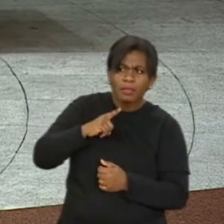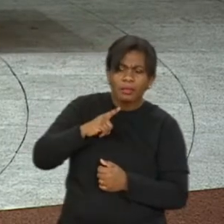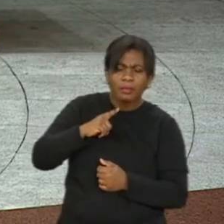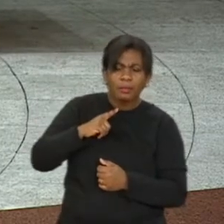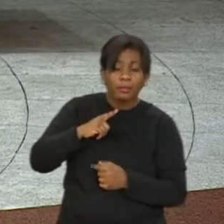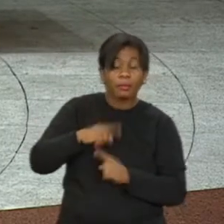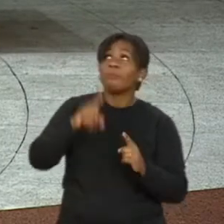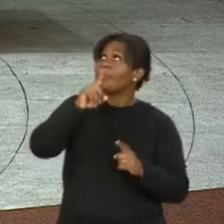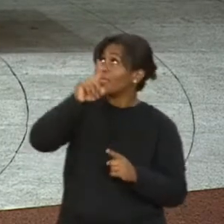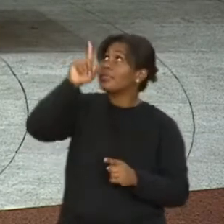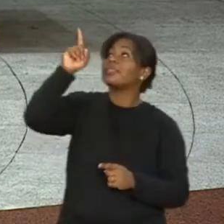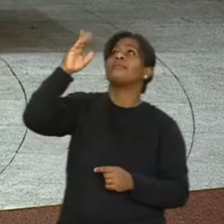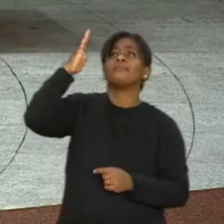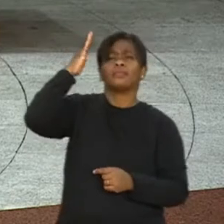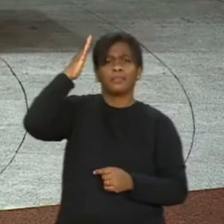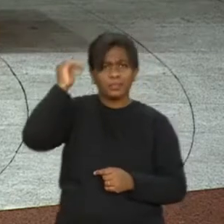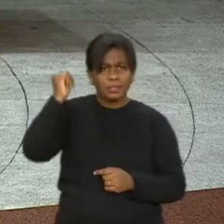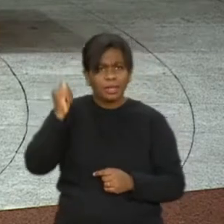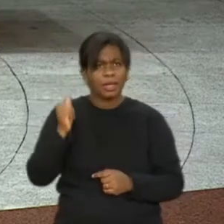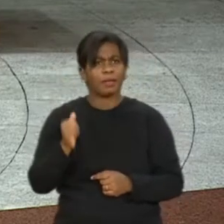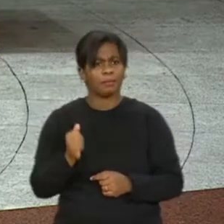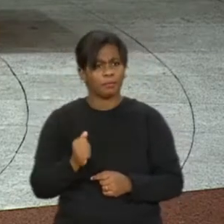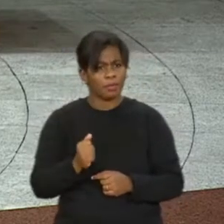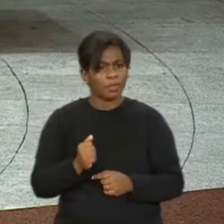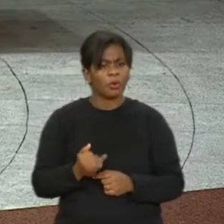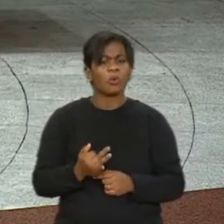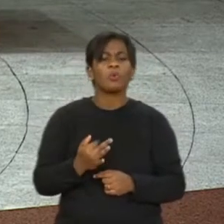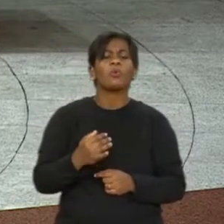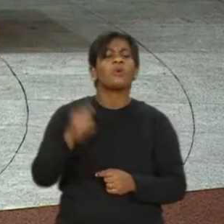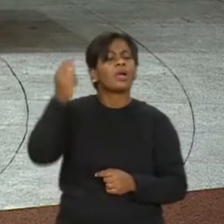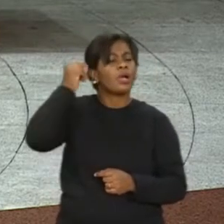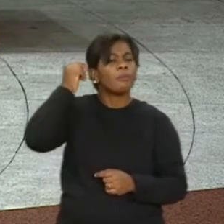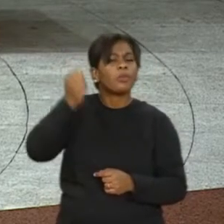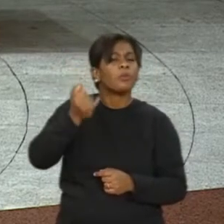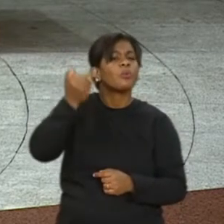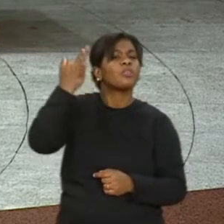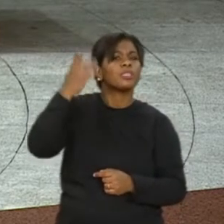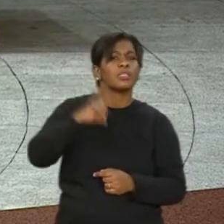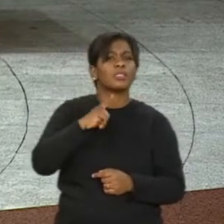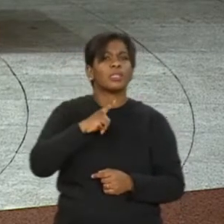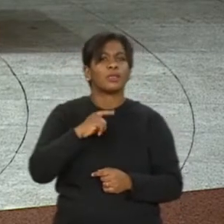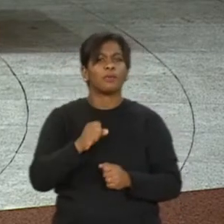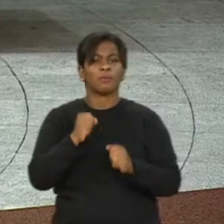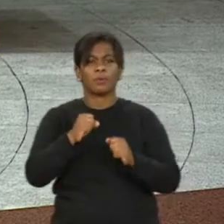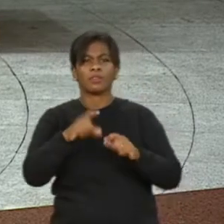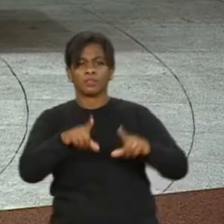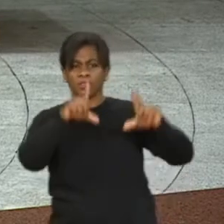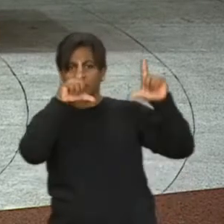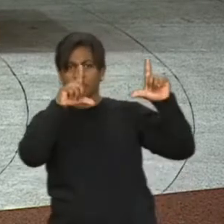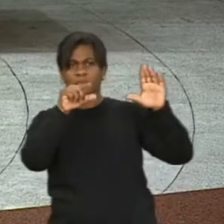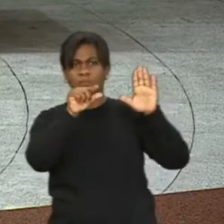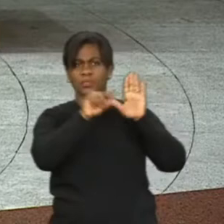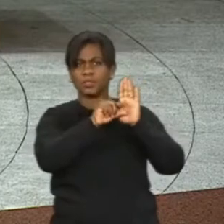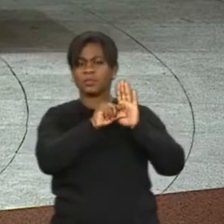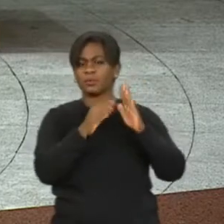sabe quantos fios de cabelo tem na cabeça dela. Eu vou colocar, coloca o versículo, por favor.